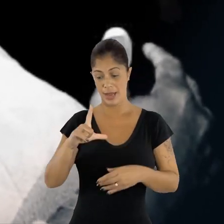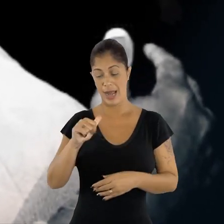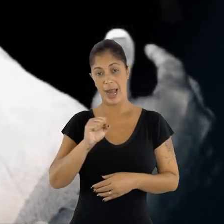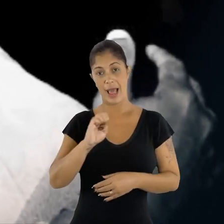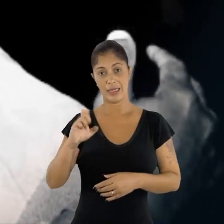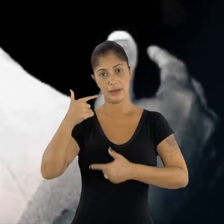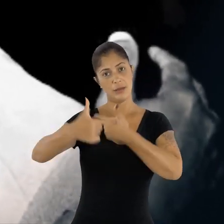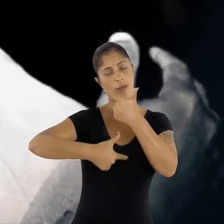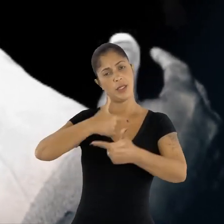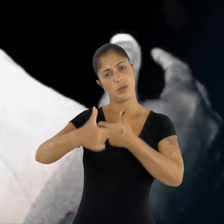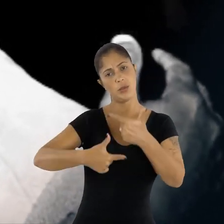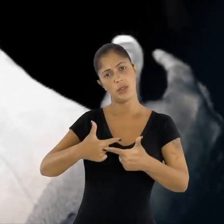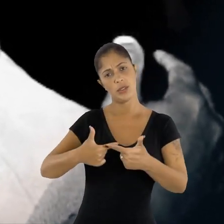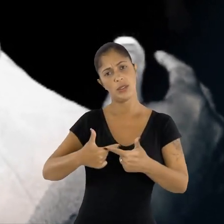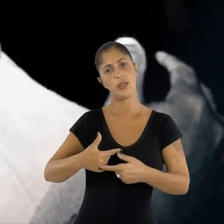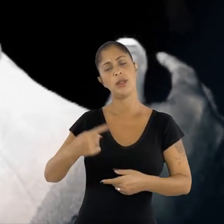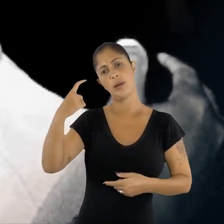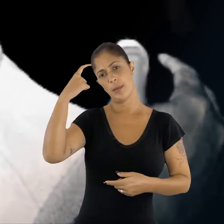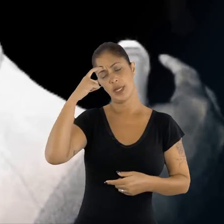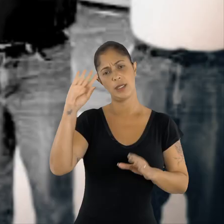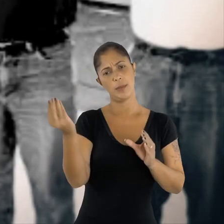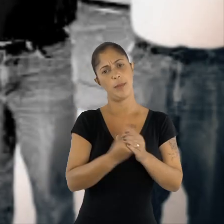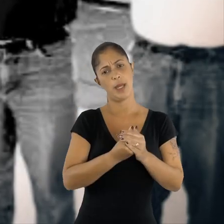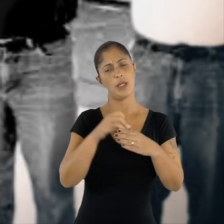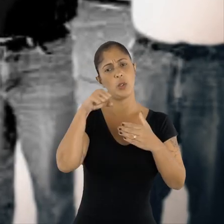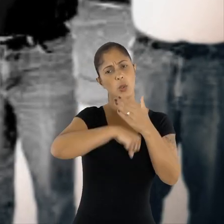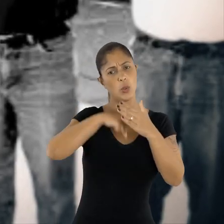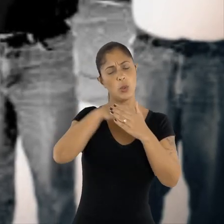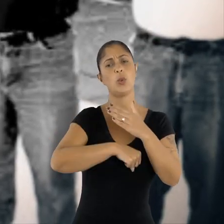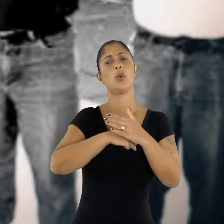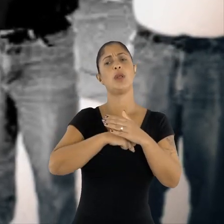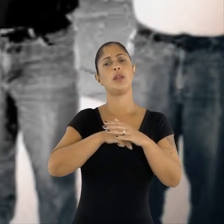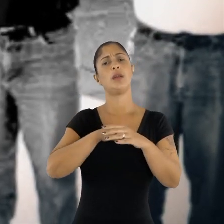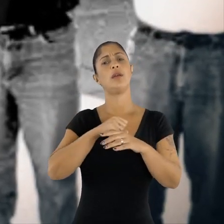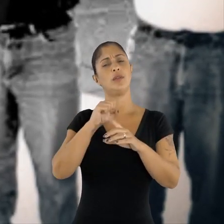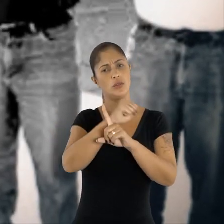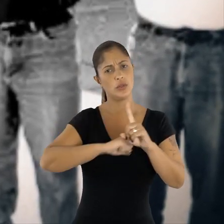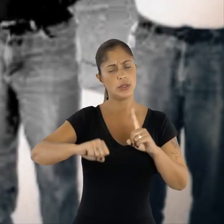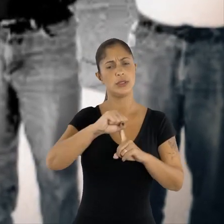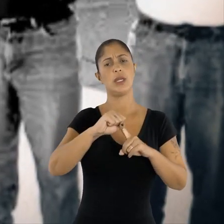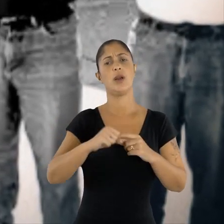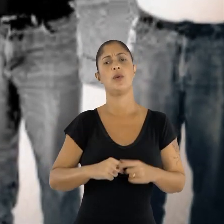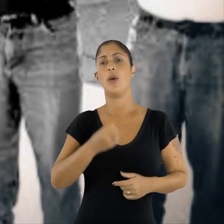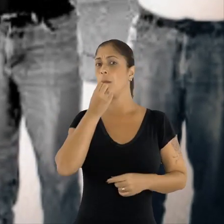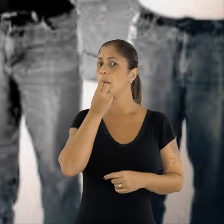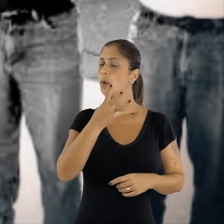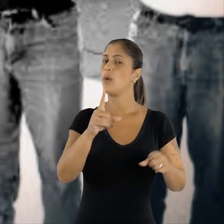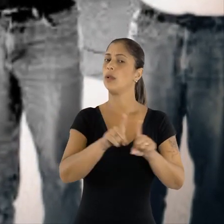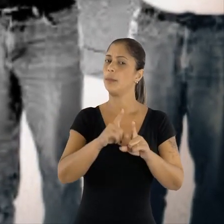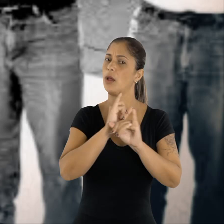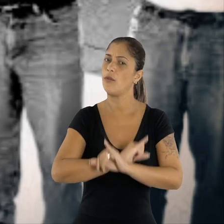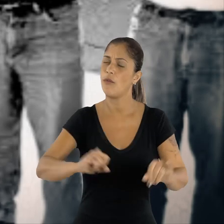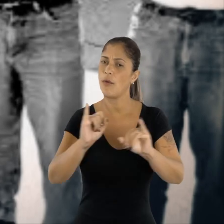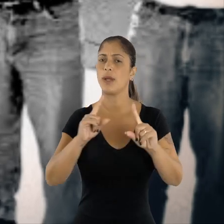classe trabalhadora. Nós nos entendemos como parte da luta de transformação social. Que bom aquele tempo